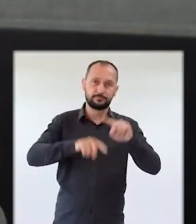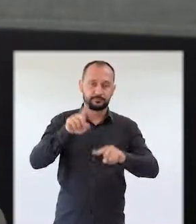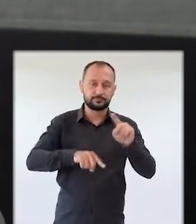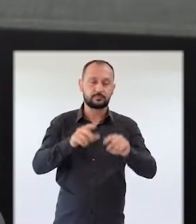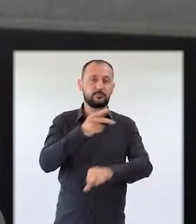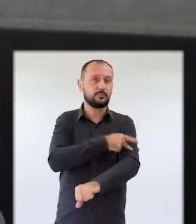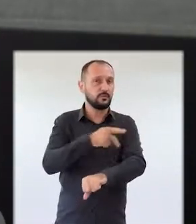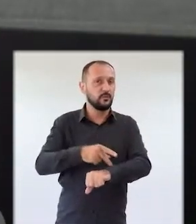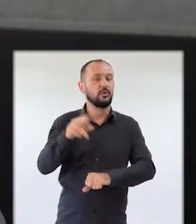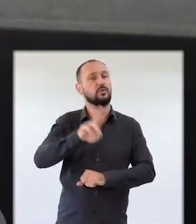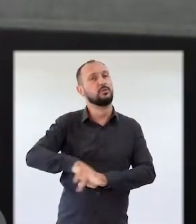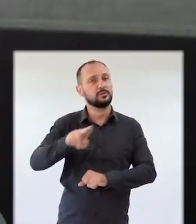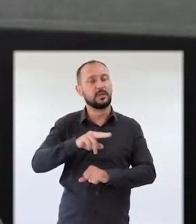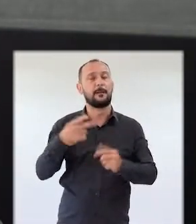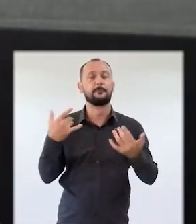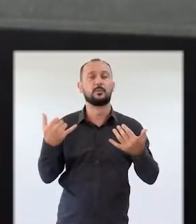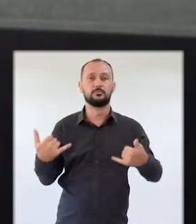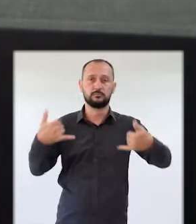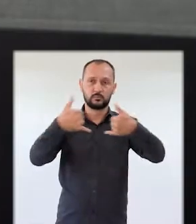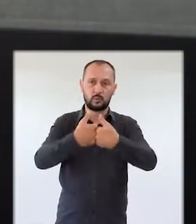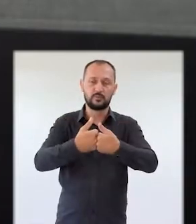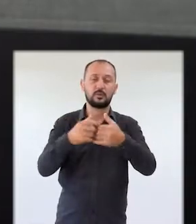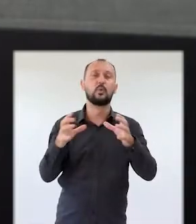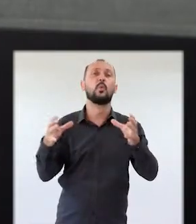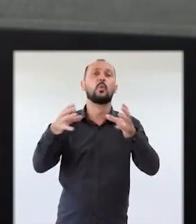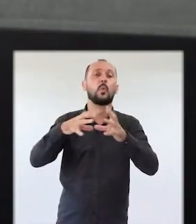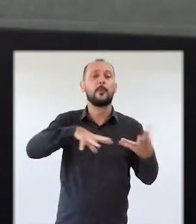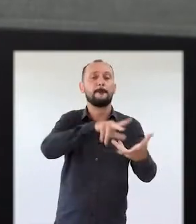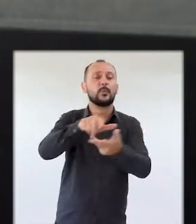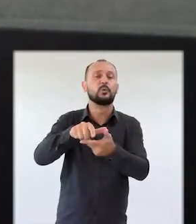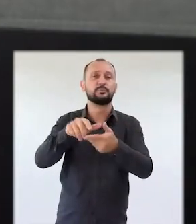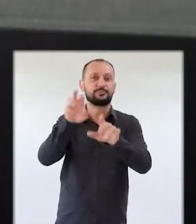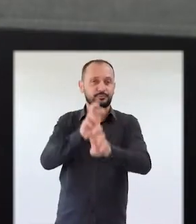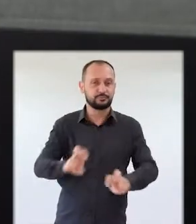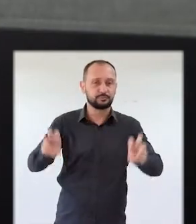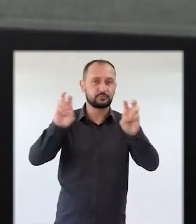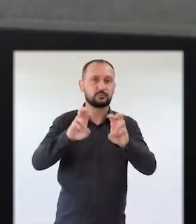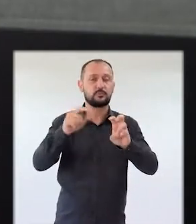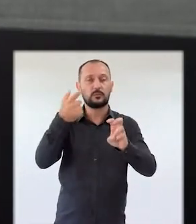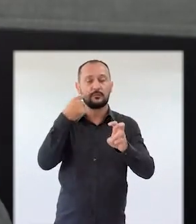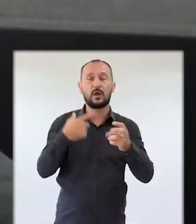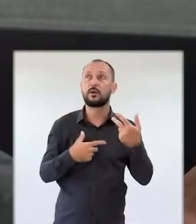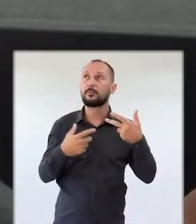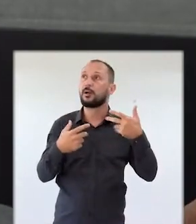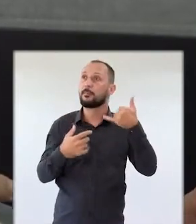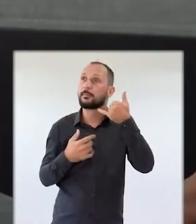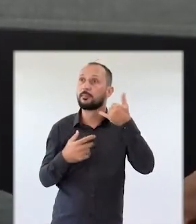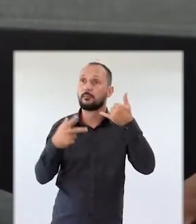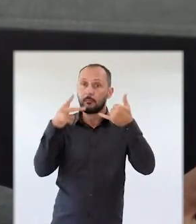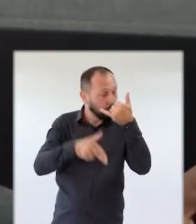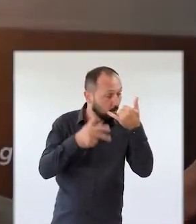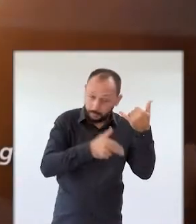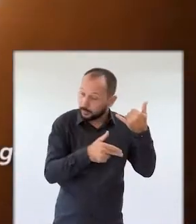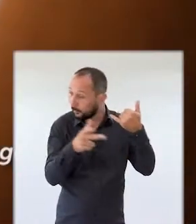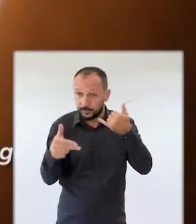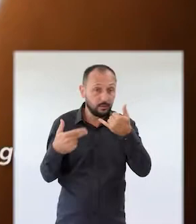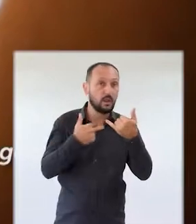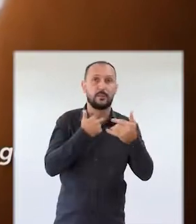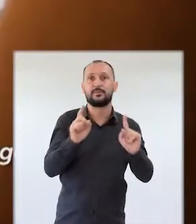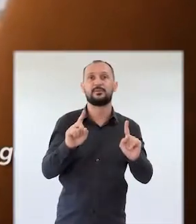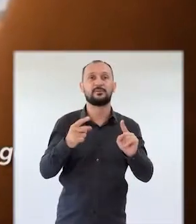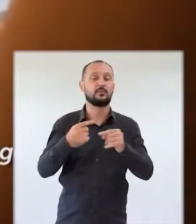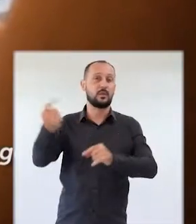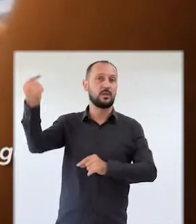aquilo for uma ferramenta pedagógica, se aquilo for usado para uma conexão com o mundo digital, ótimo. Se for uma atividade de